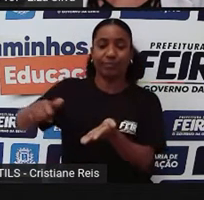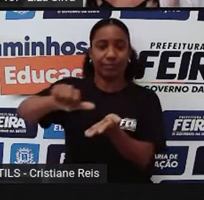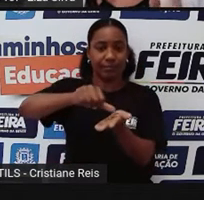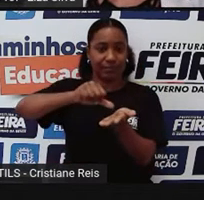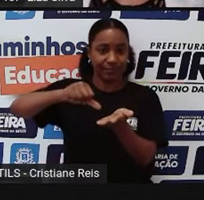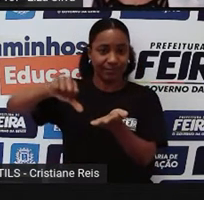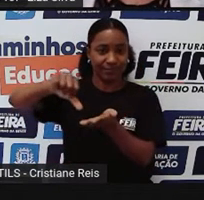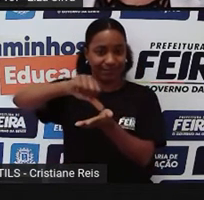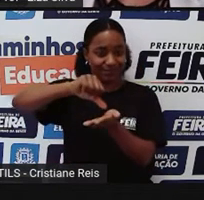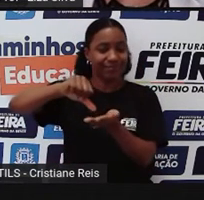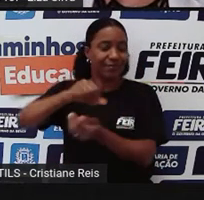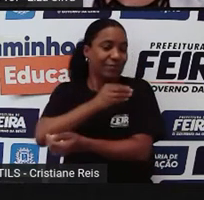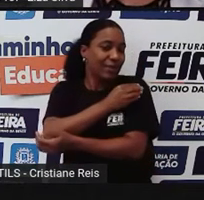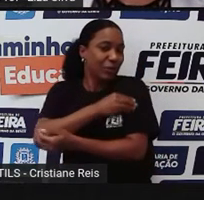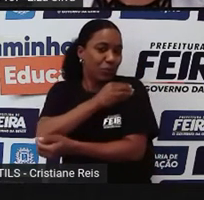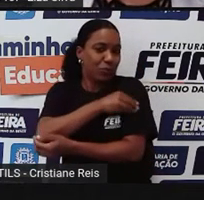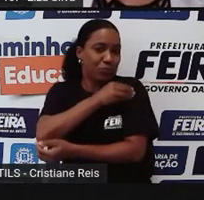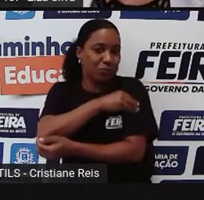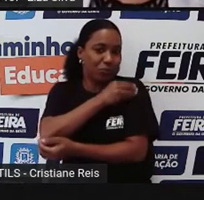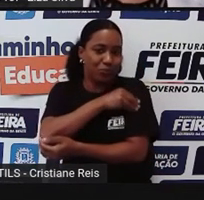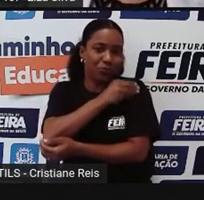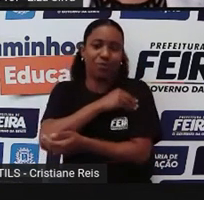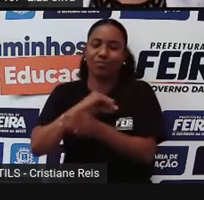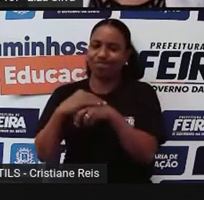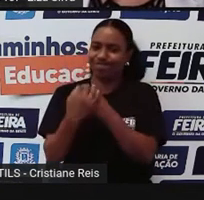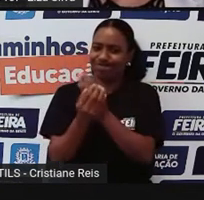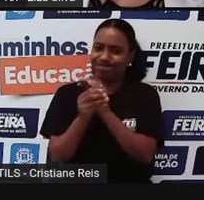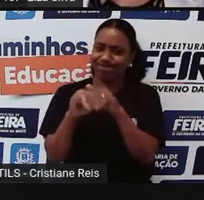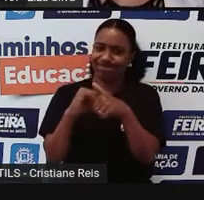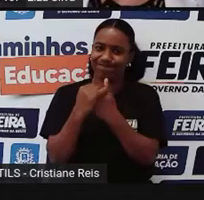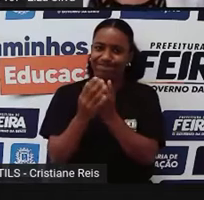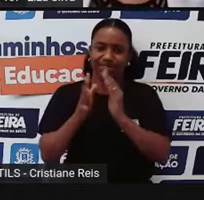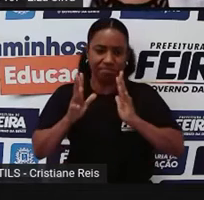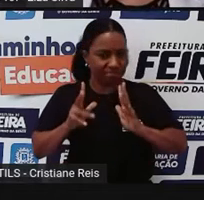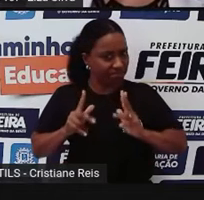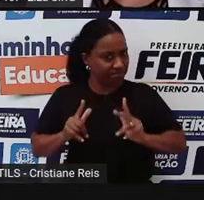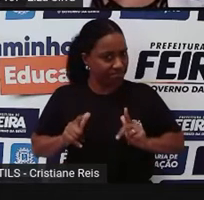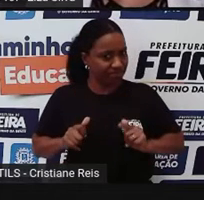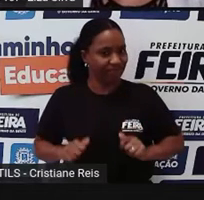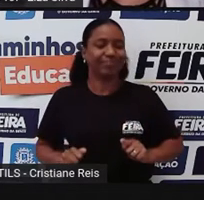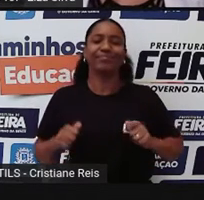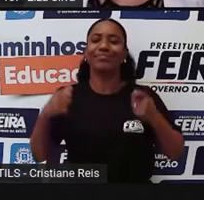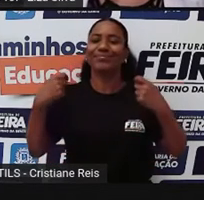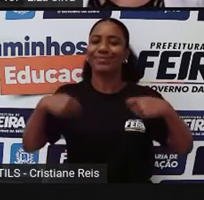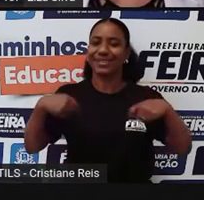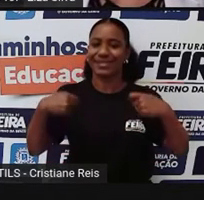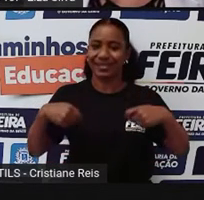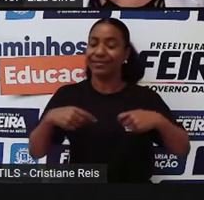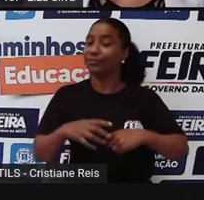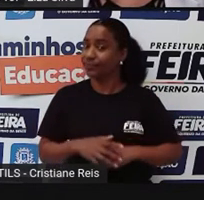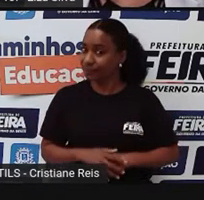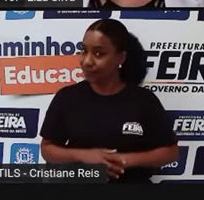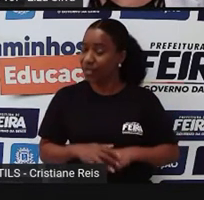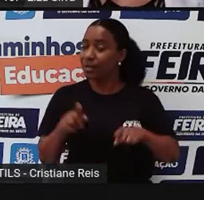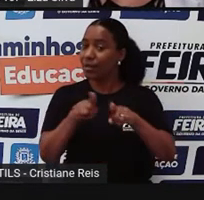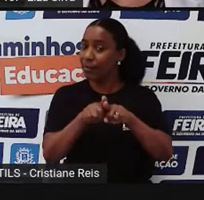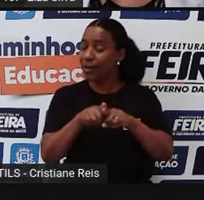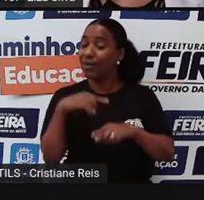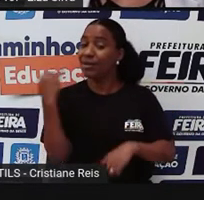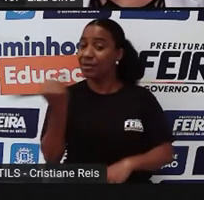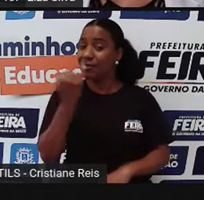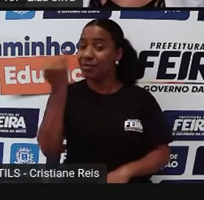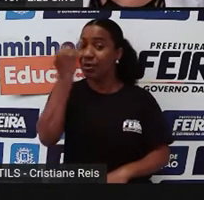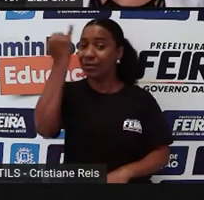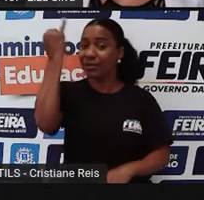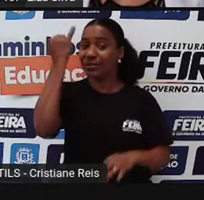suas mãos com álcool gel E além disso é importante mantém é feliz que o